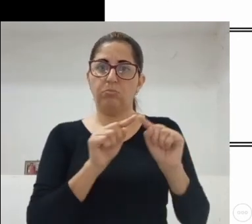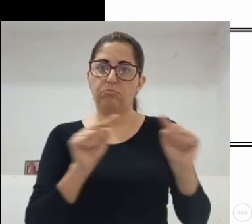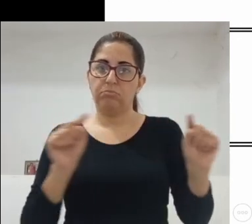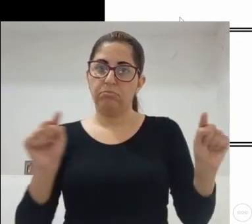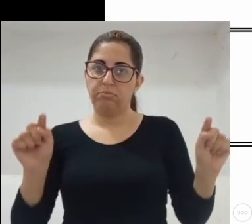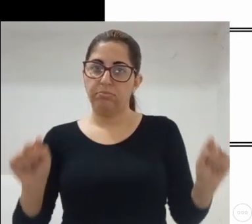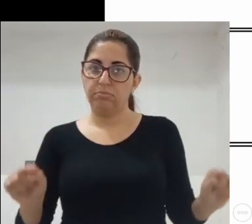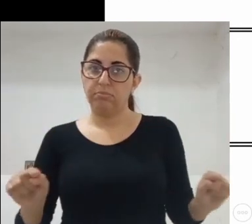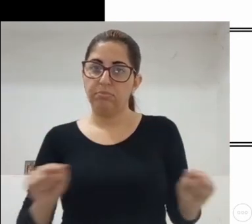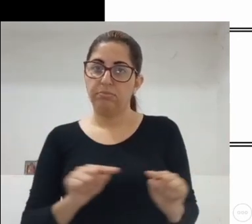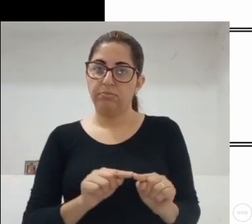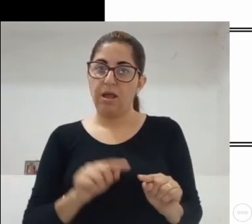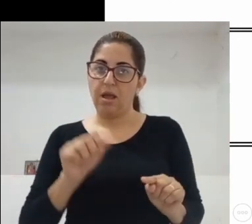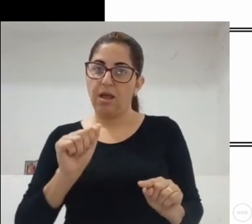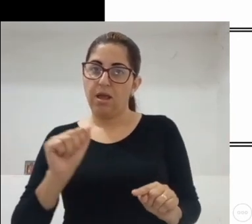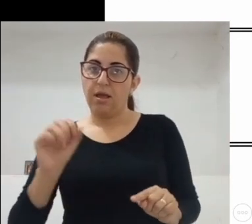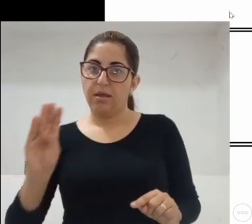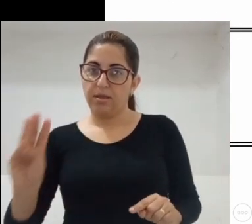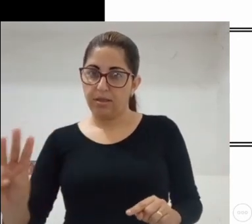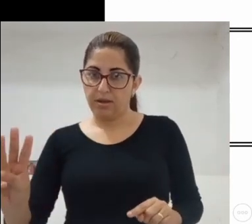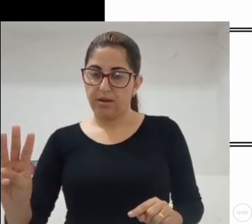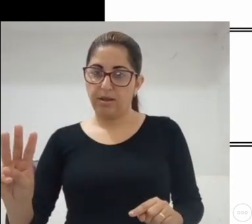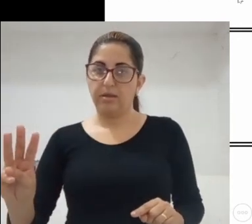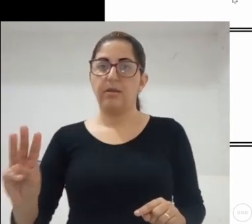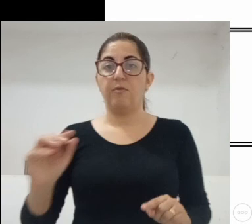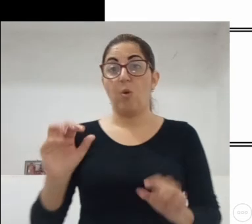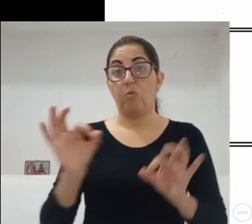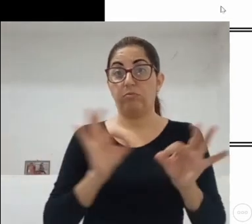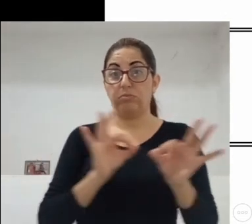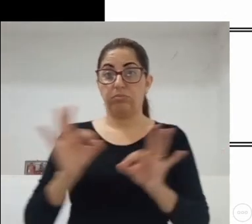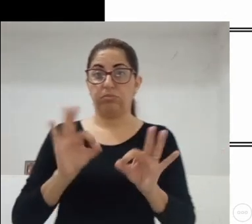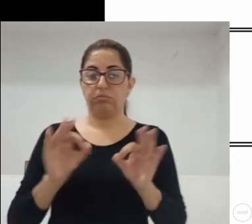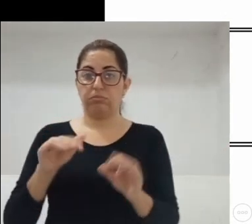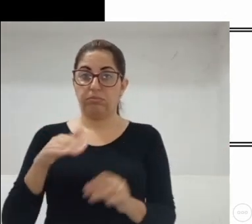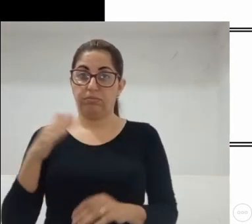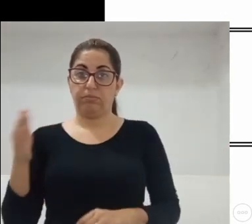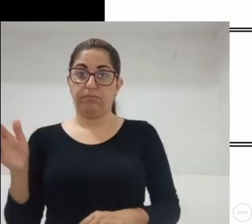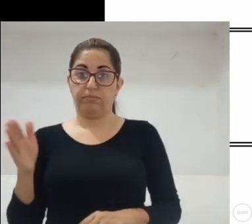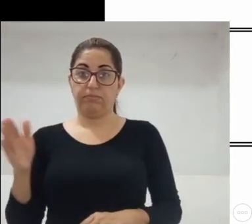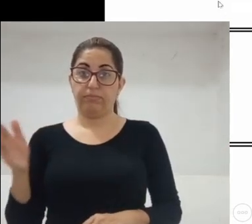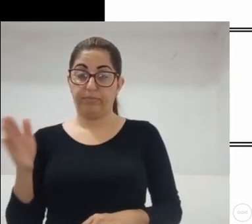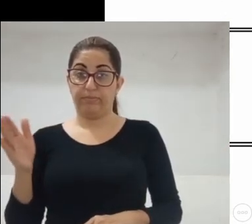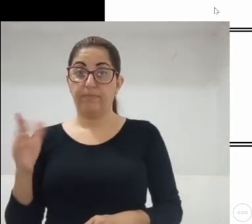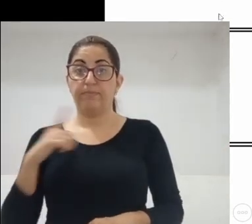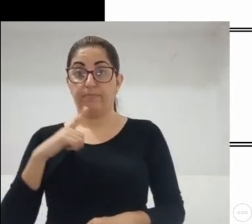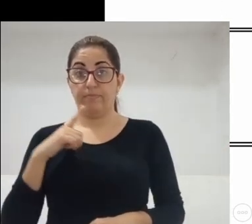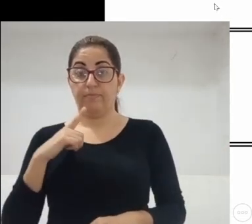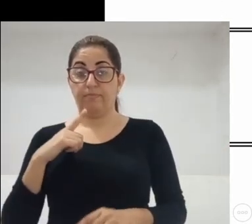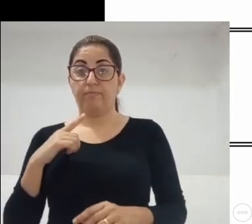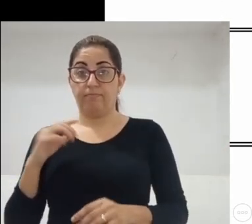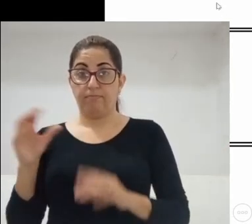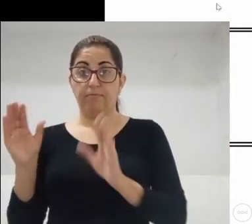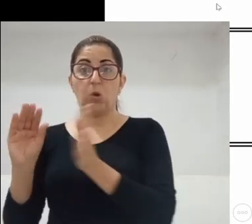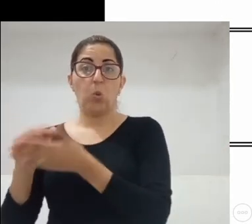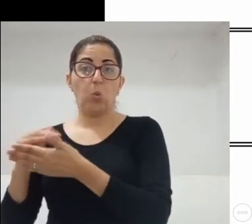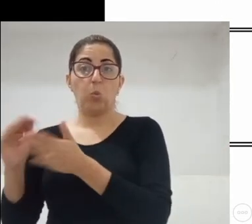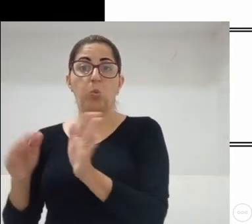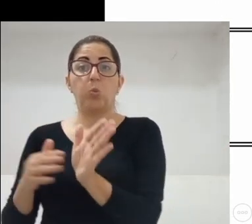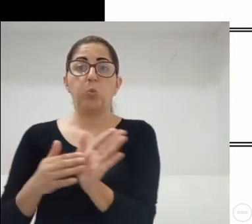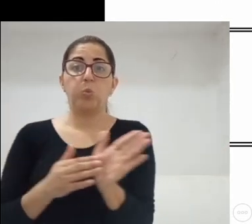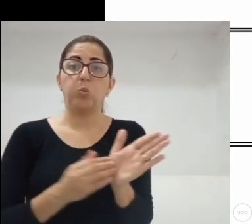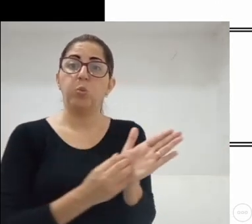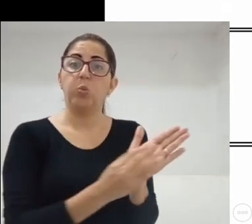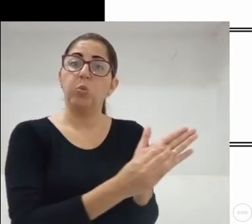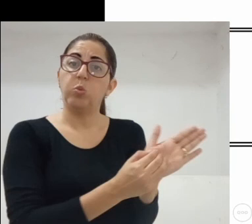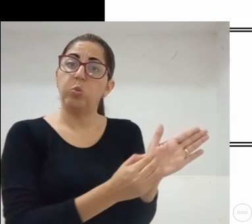texto, aqui eu tenho duas folhas, né, em formato paisagem, aqui A3. Se ele estiver organizado se ele